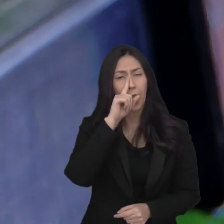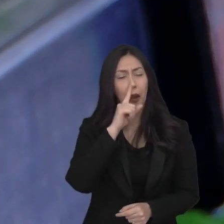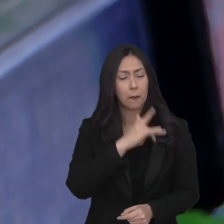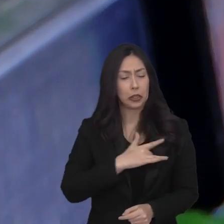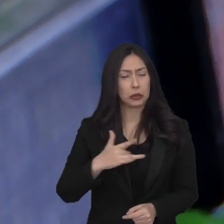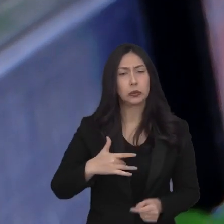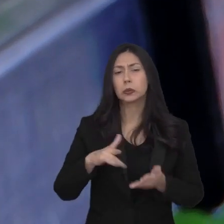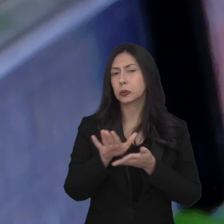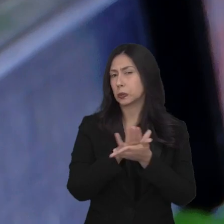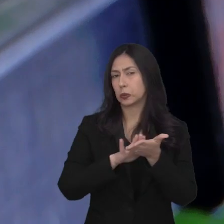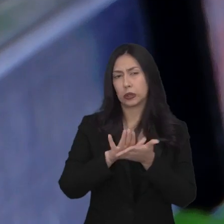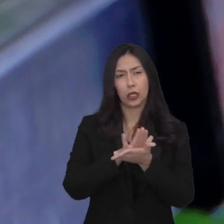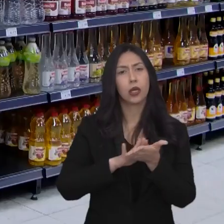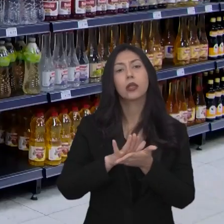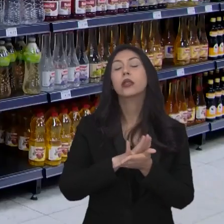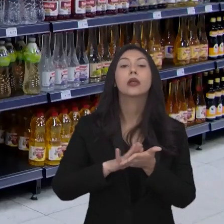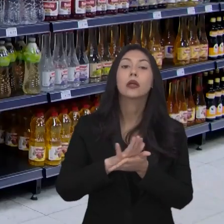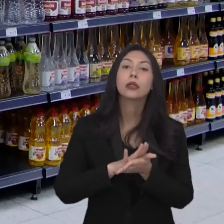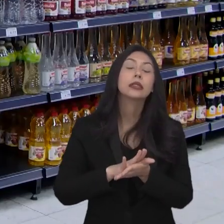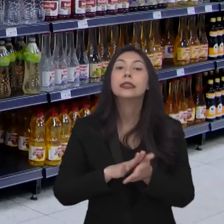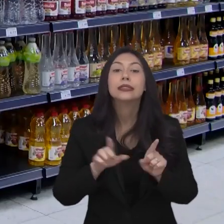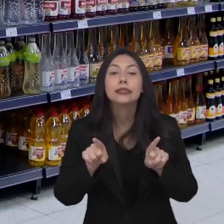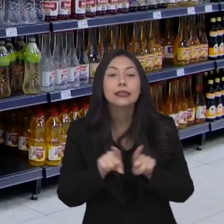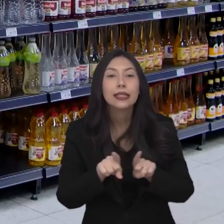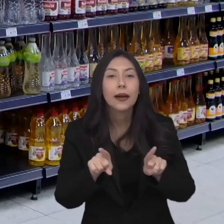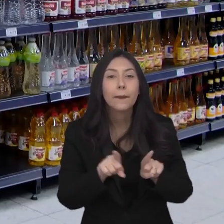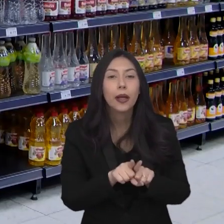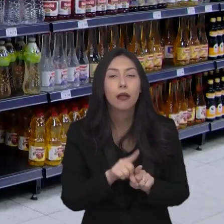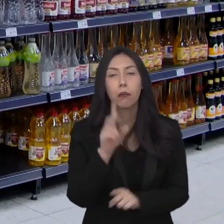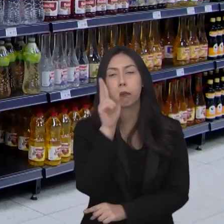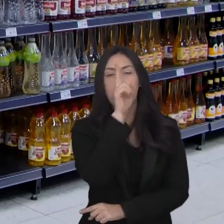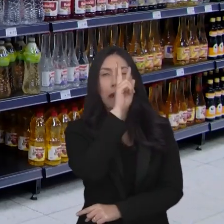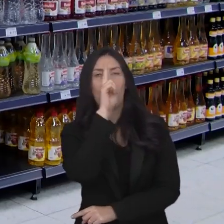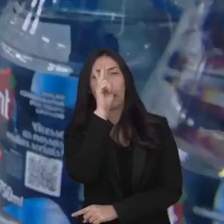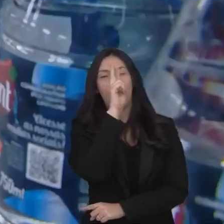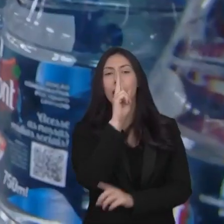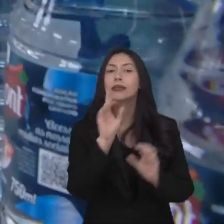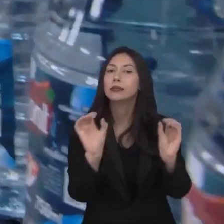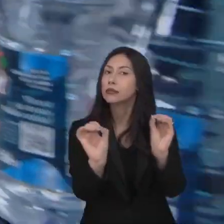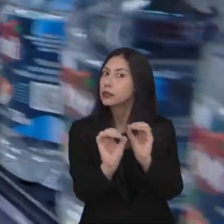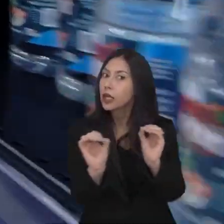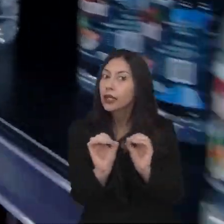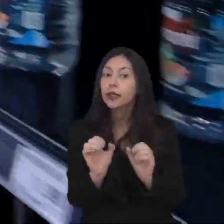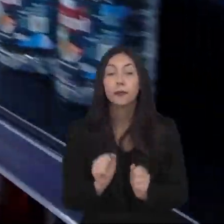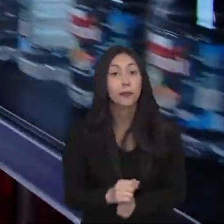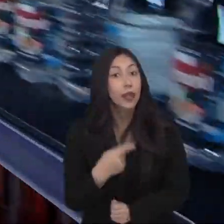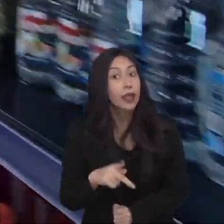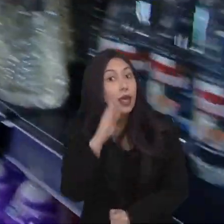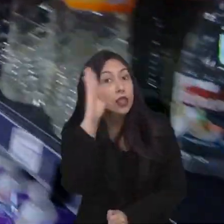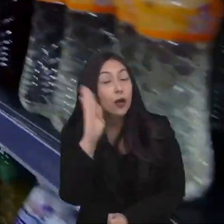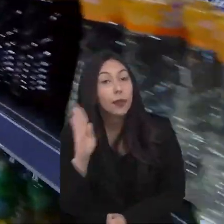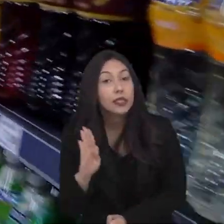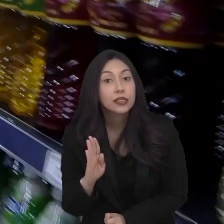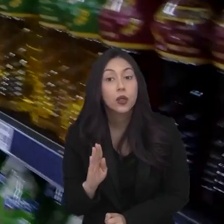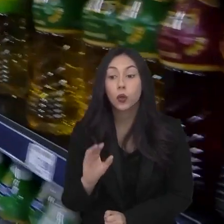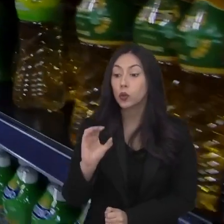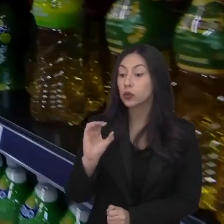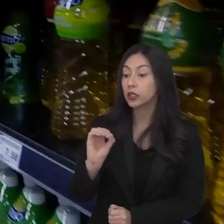nenhum perigo para a saúde, muito menos podem causar embriaguez. No Brasil, se o produto tiver menos